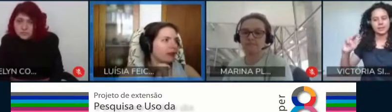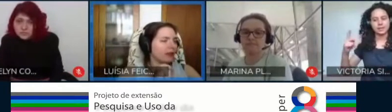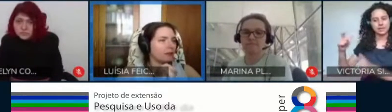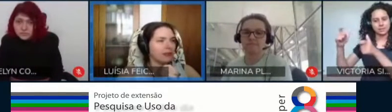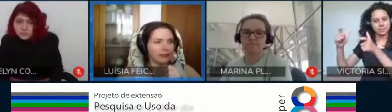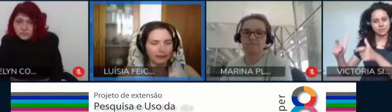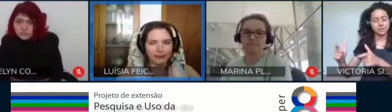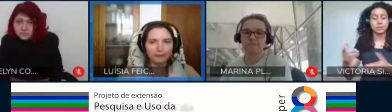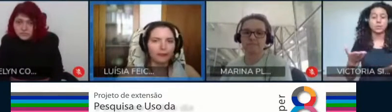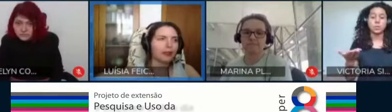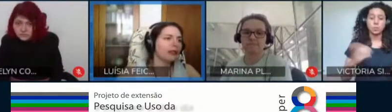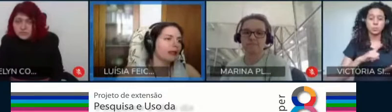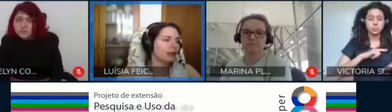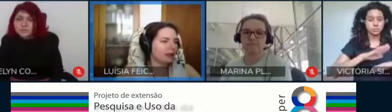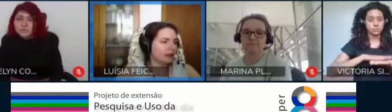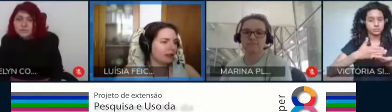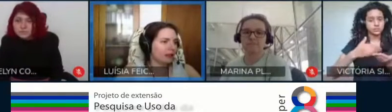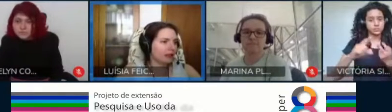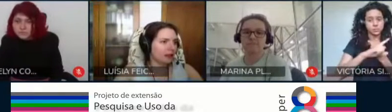Evelyn e a Patrícia.